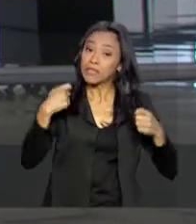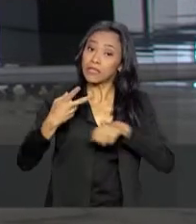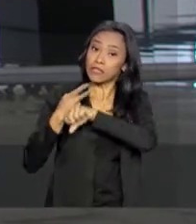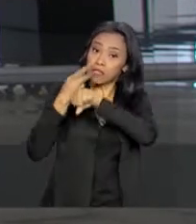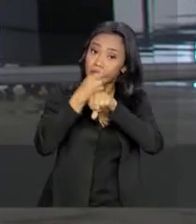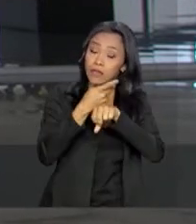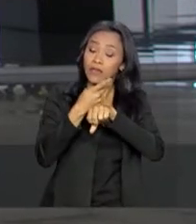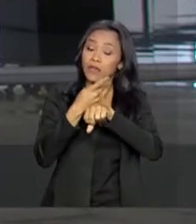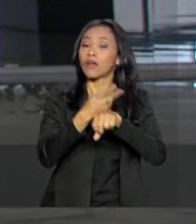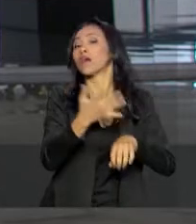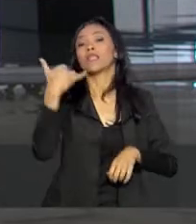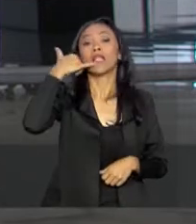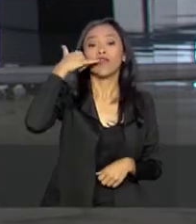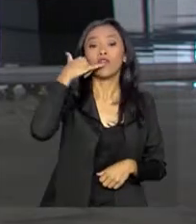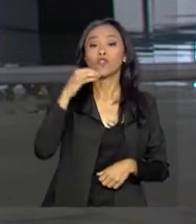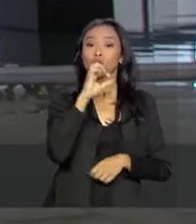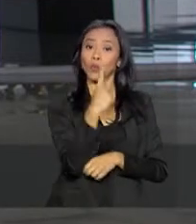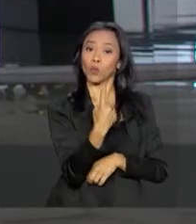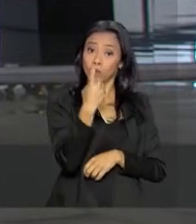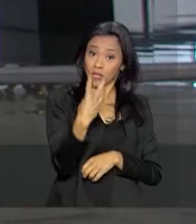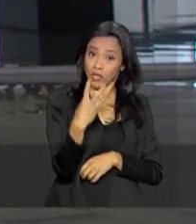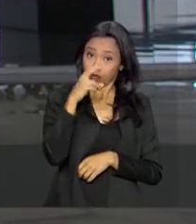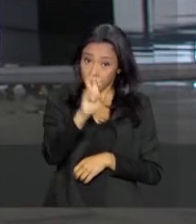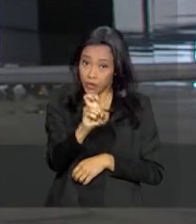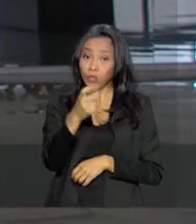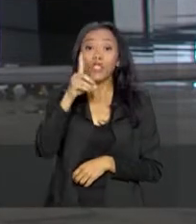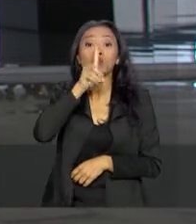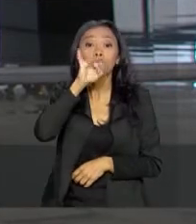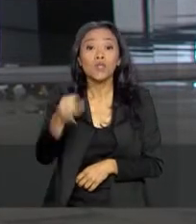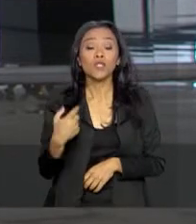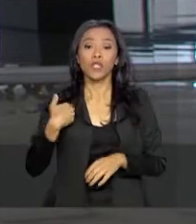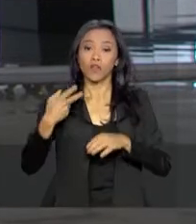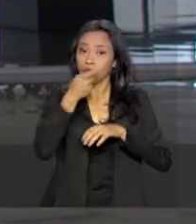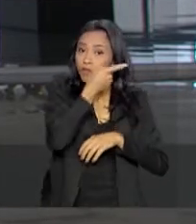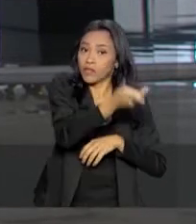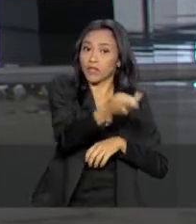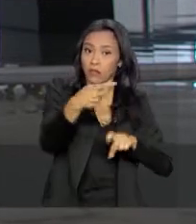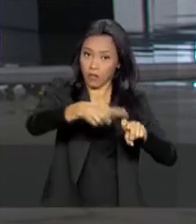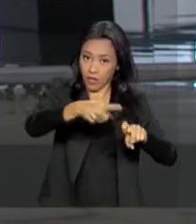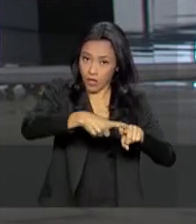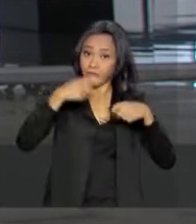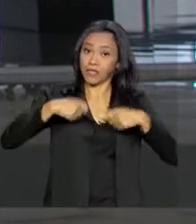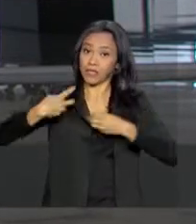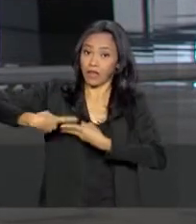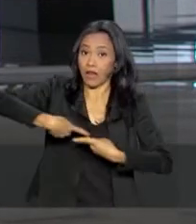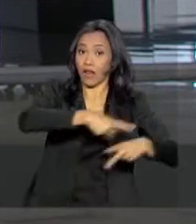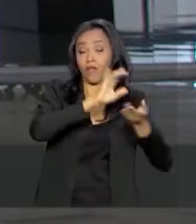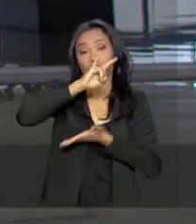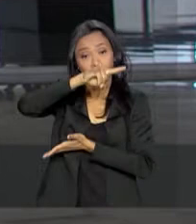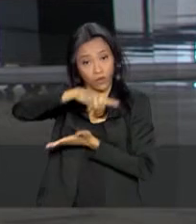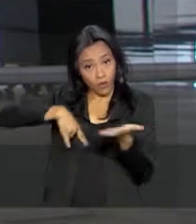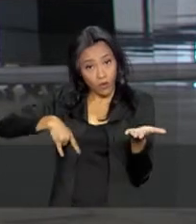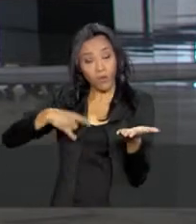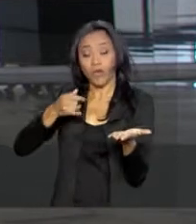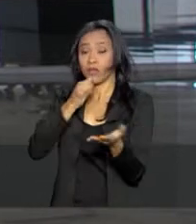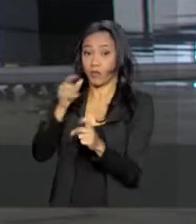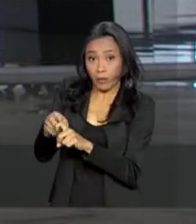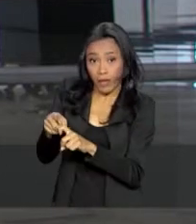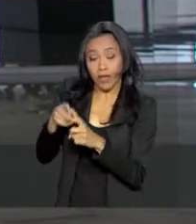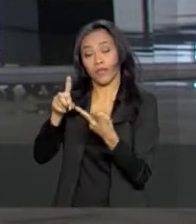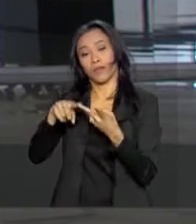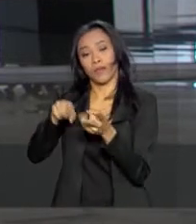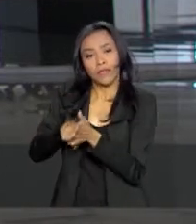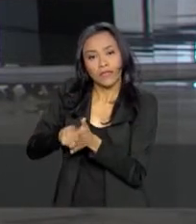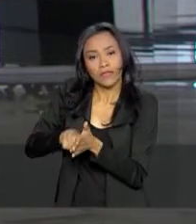telefone 135 e no dia da perícia o segurado deve levar a documentação médica disponível como exames